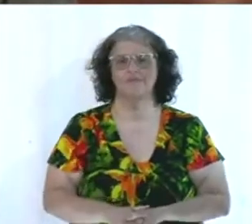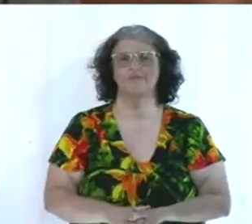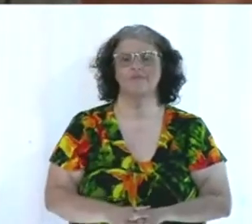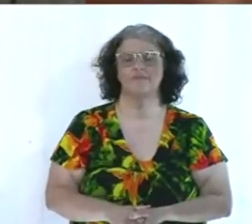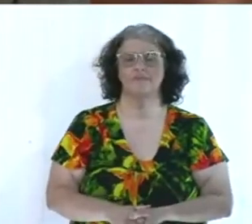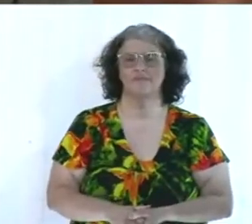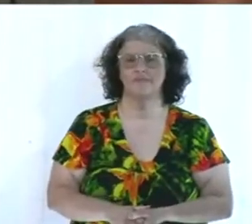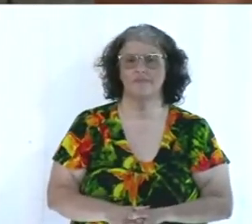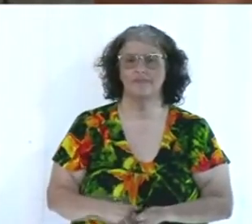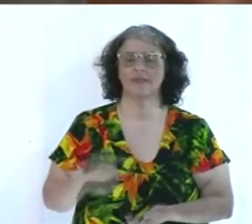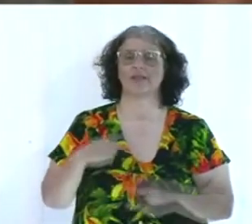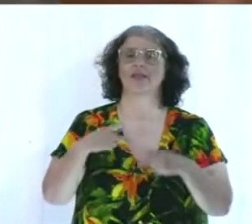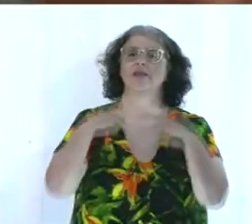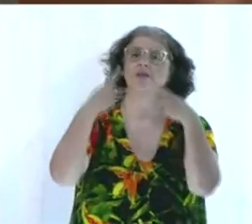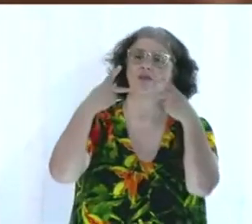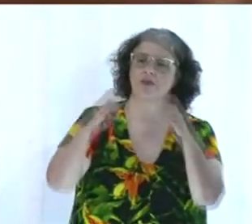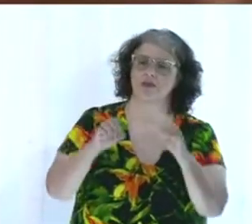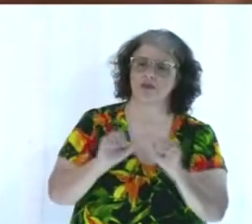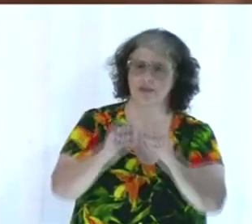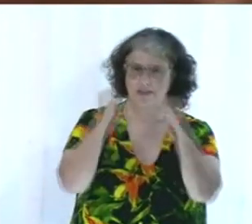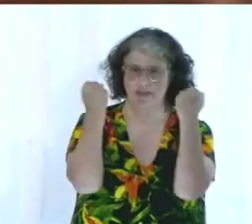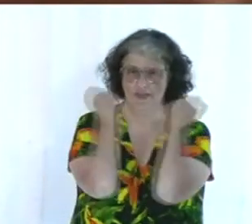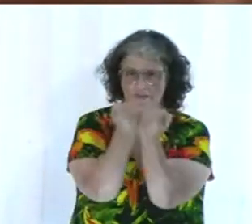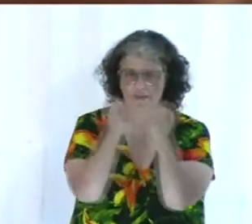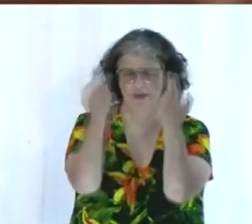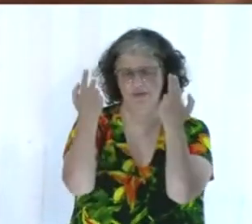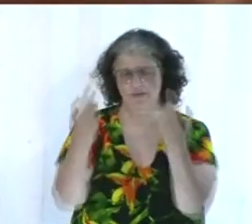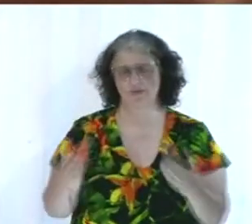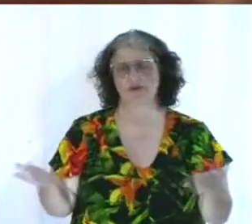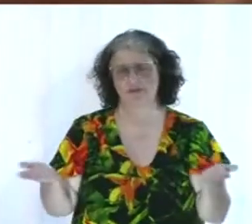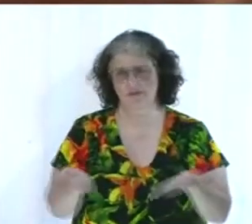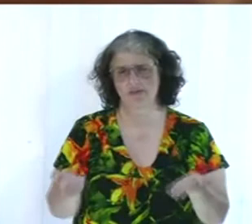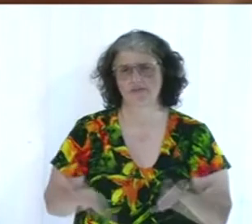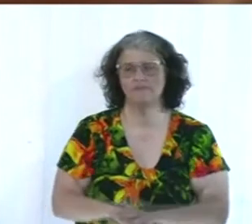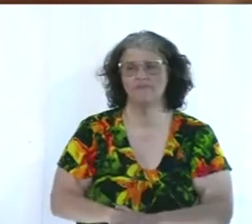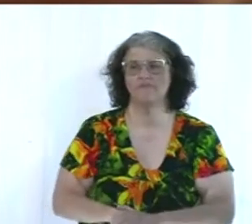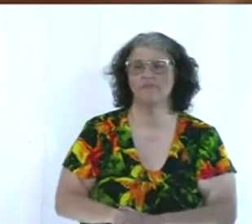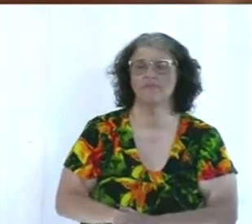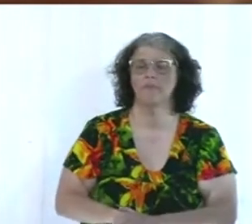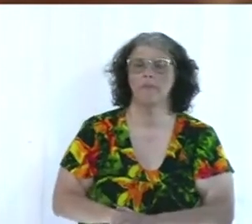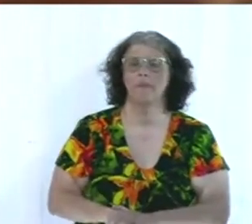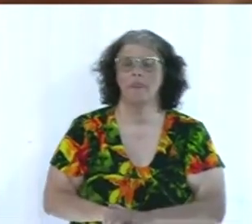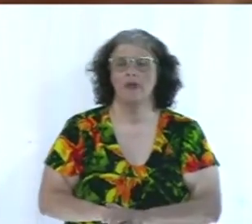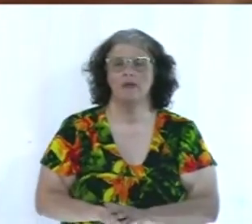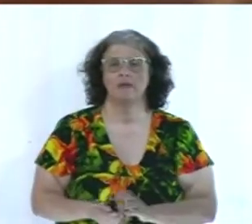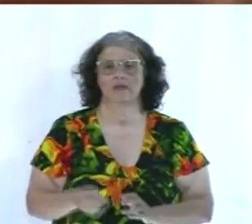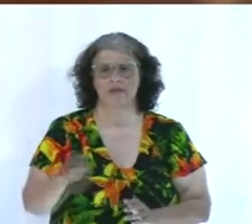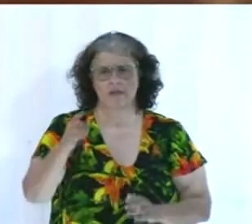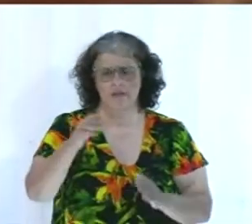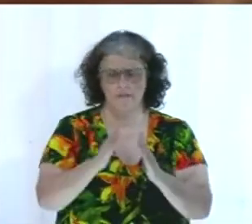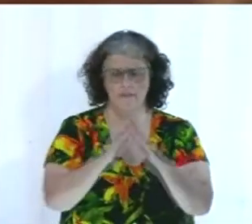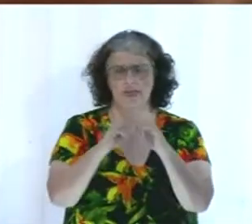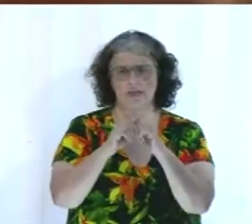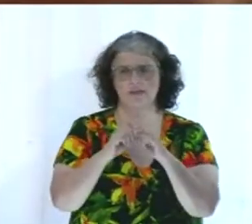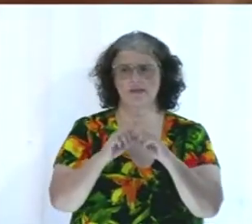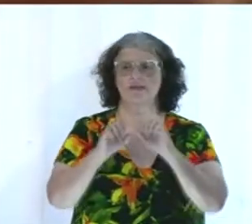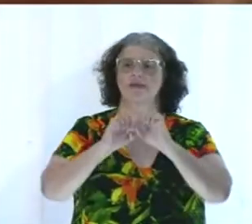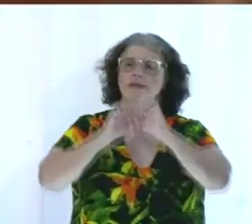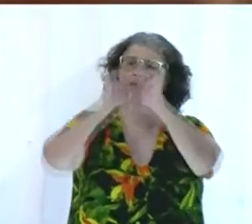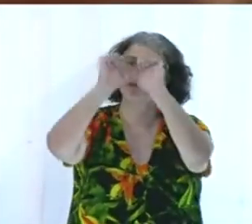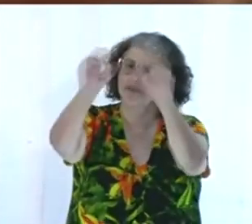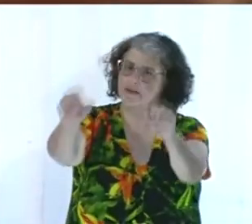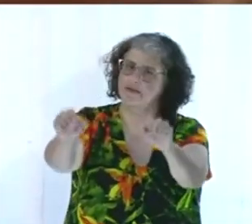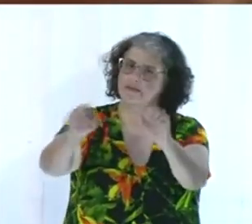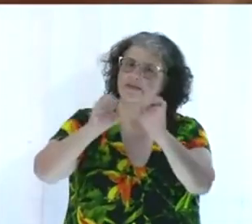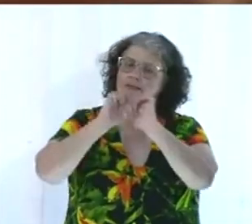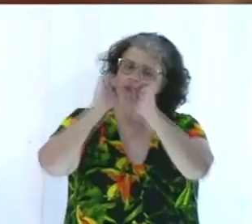também com relação à nossa Assembleia Ordinária, uma igreja que tem procurado ensinar a sã doutrina, através dos ensinos, na